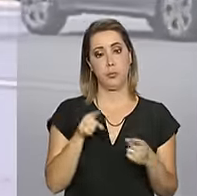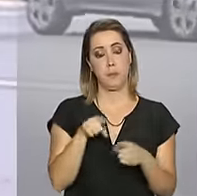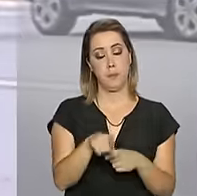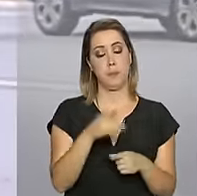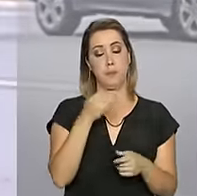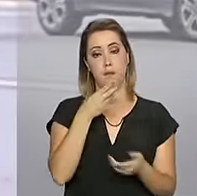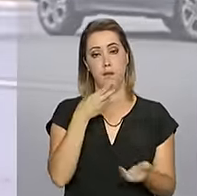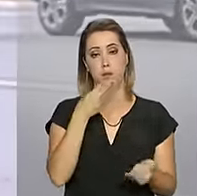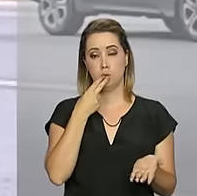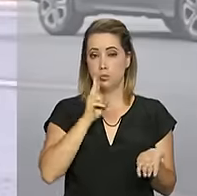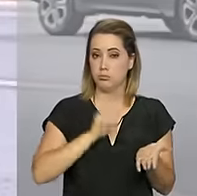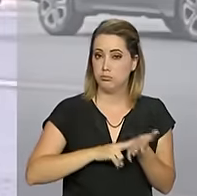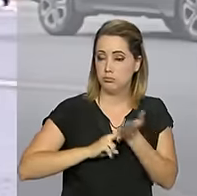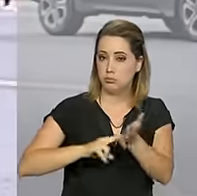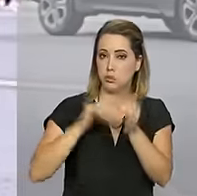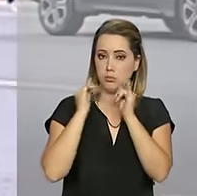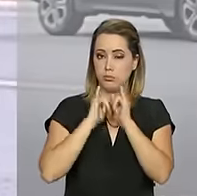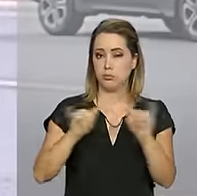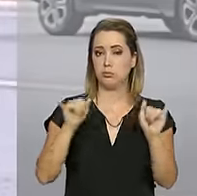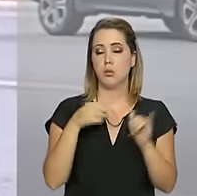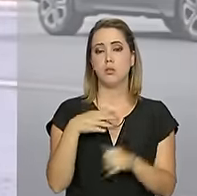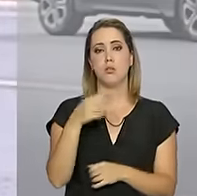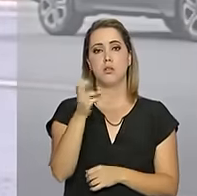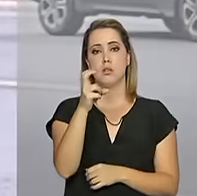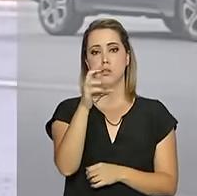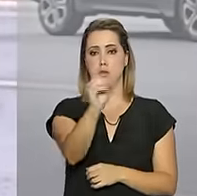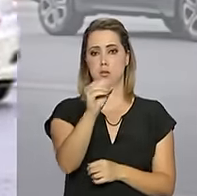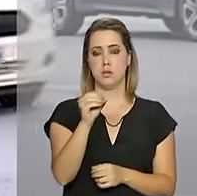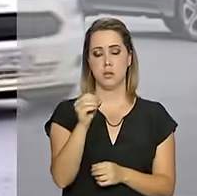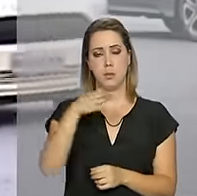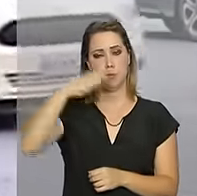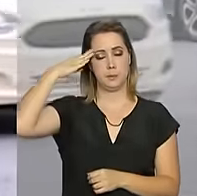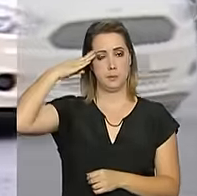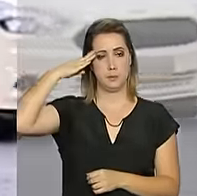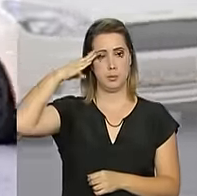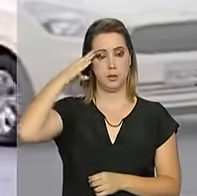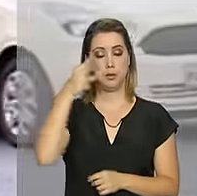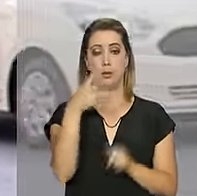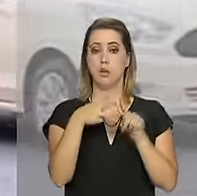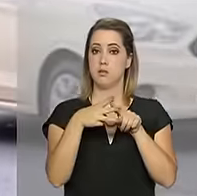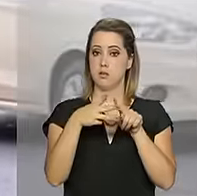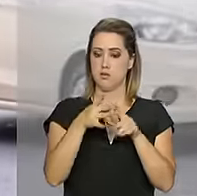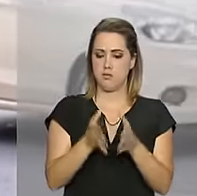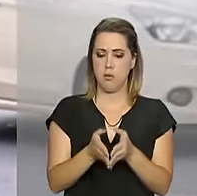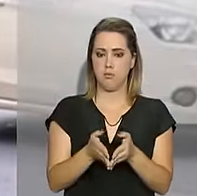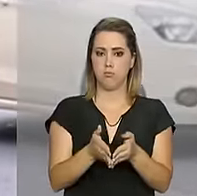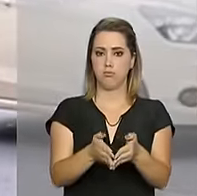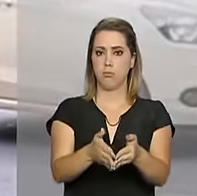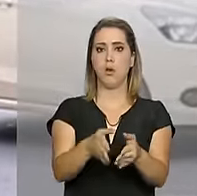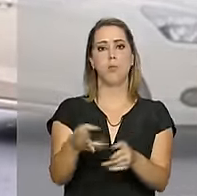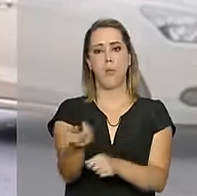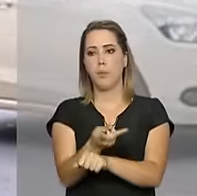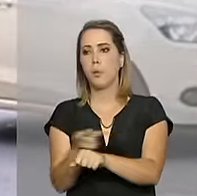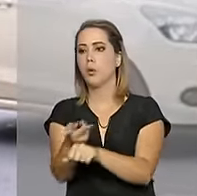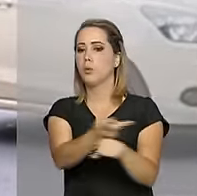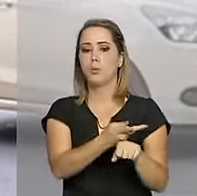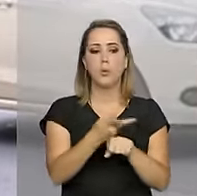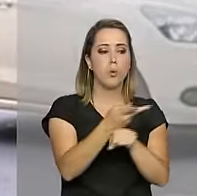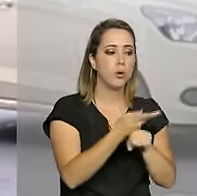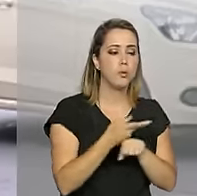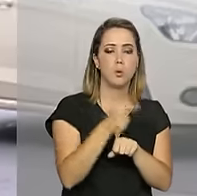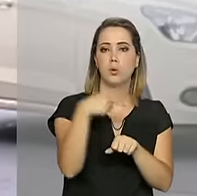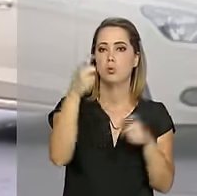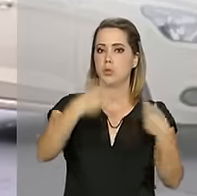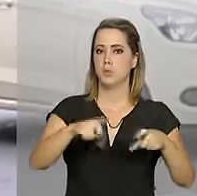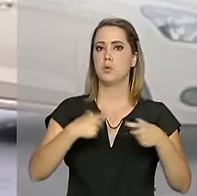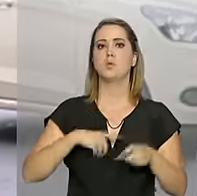segundo a nota, no momento, 50 militares e 3 embarcações da Marinha estão envolvidos nas buscas, além da equipe do